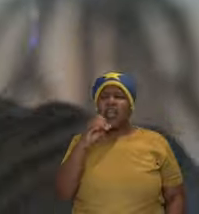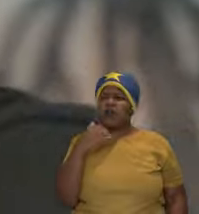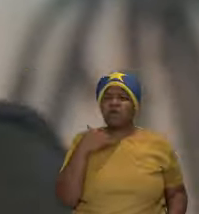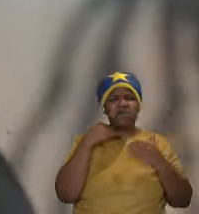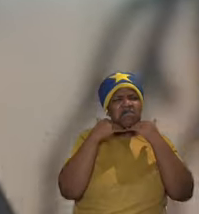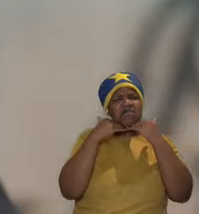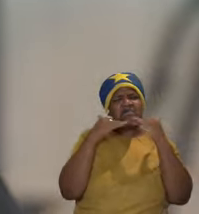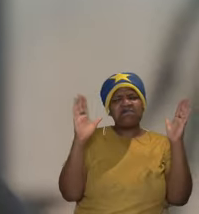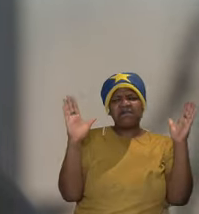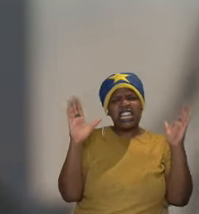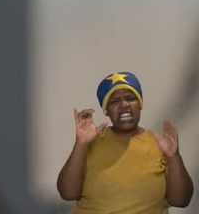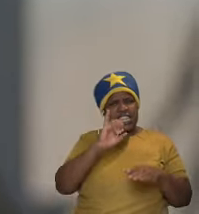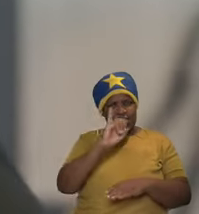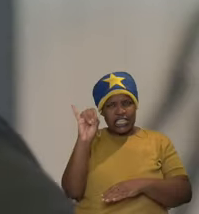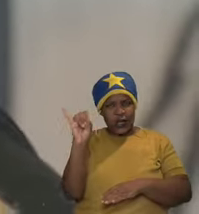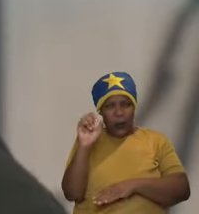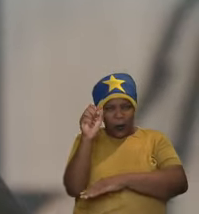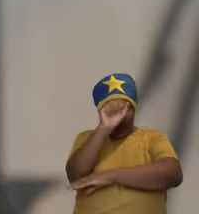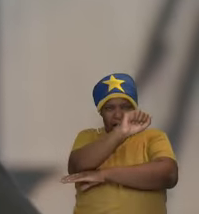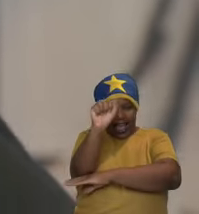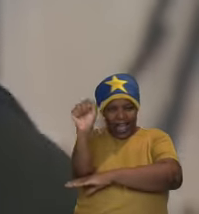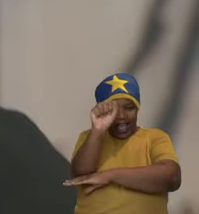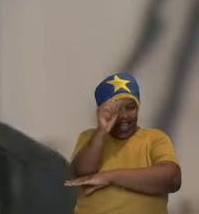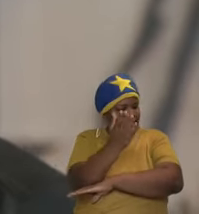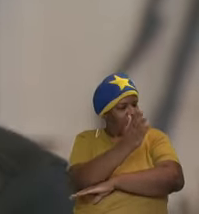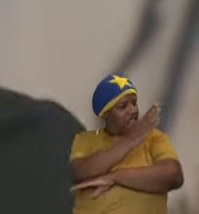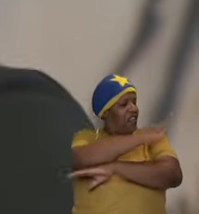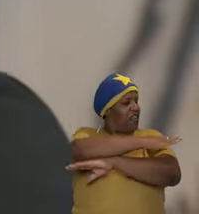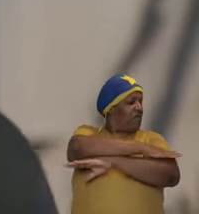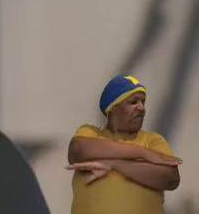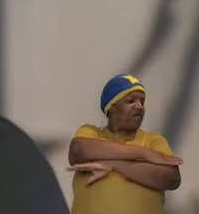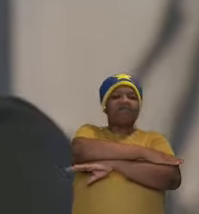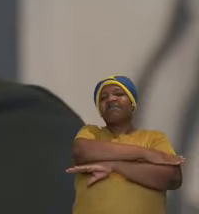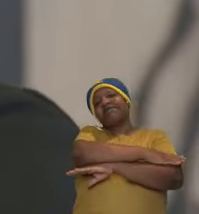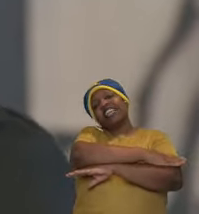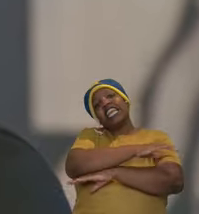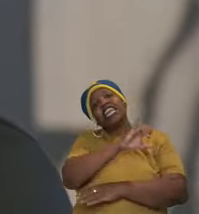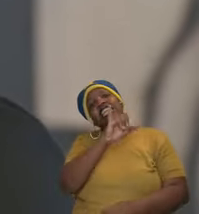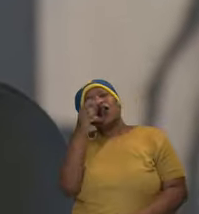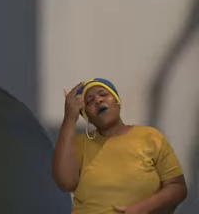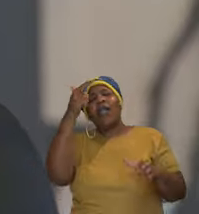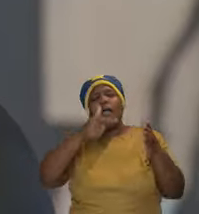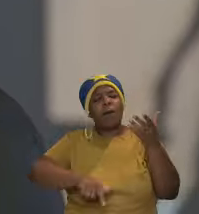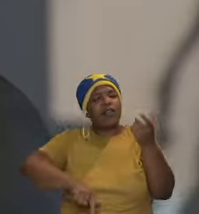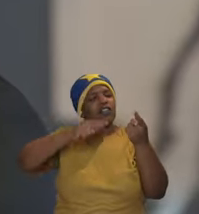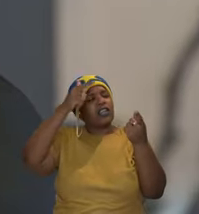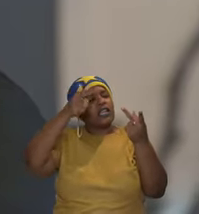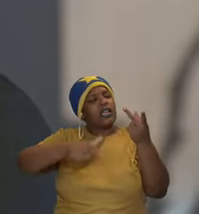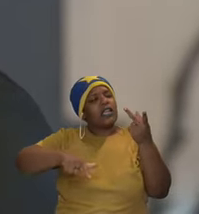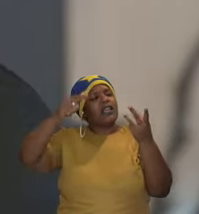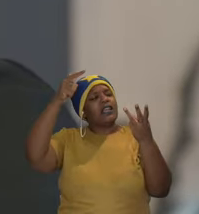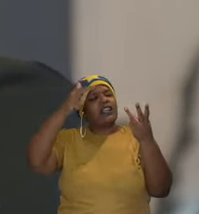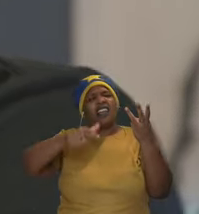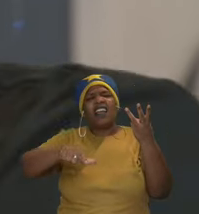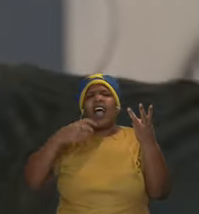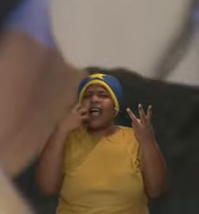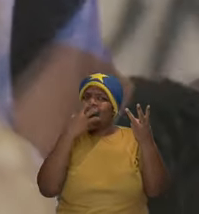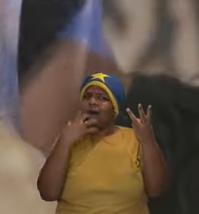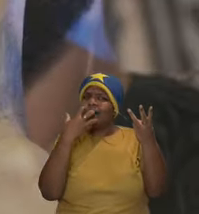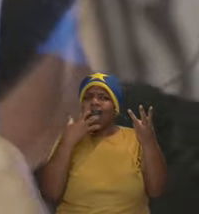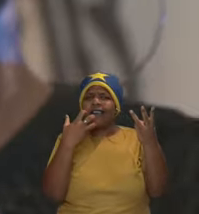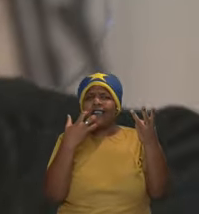liga se o banco de trás virar rave. Se eu já repeti várias vezes esse